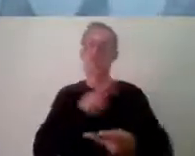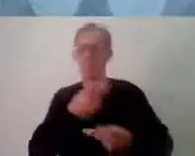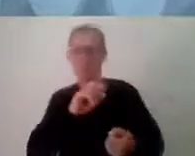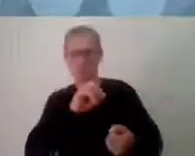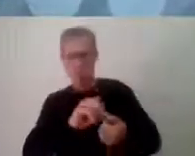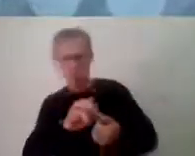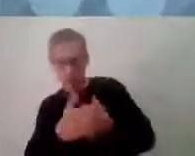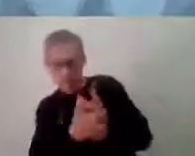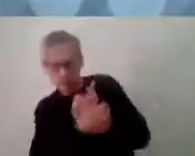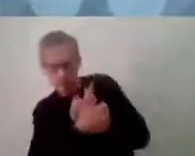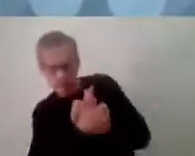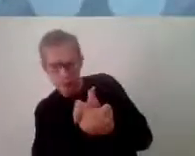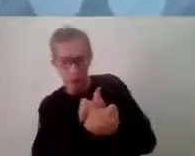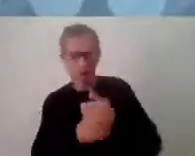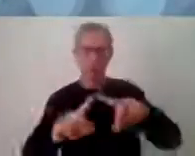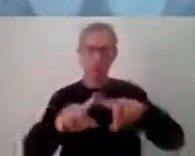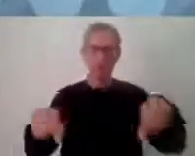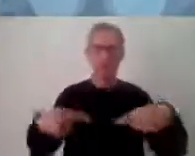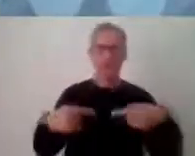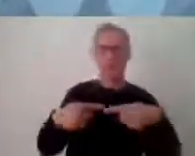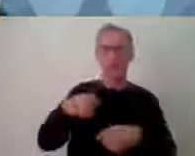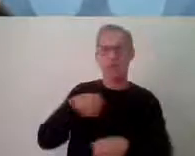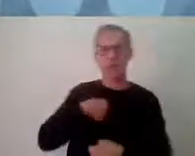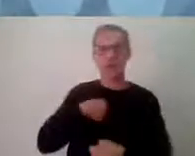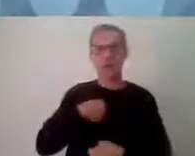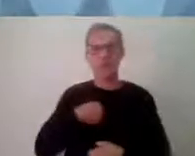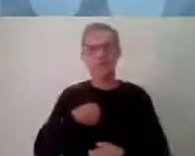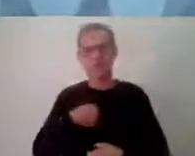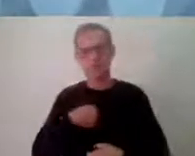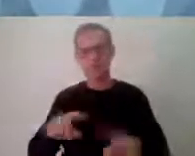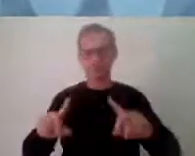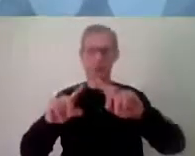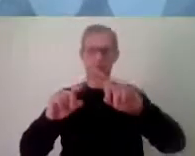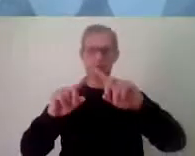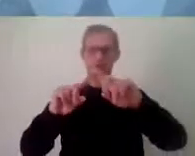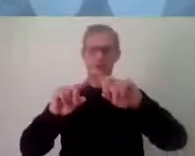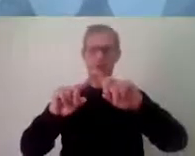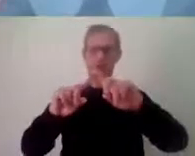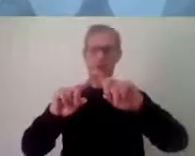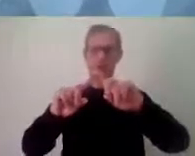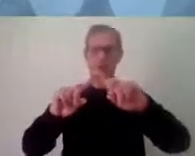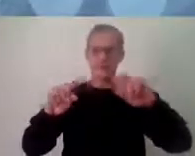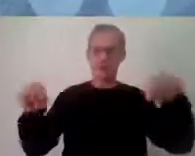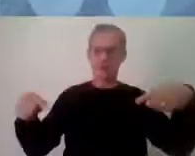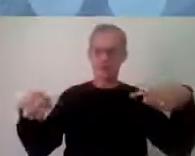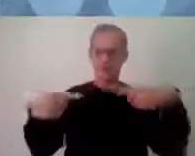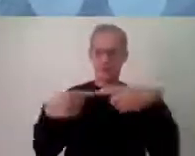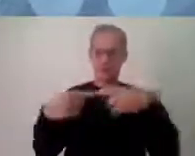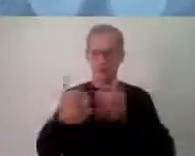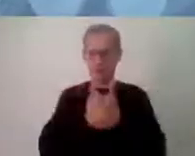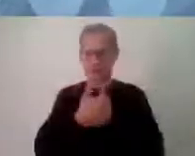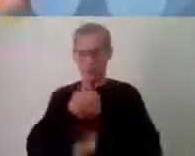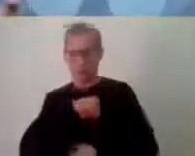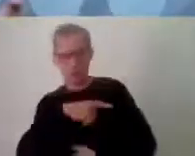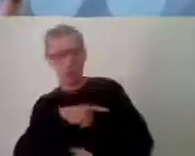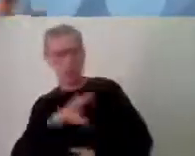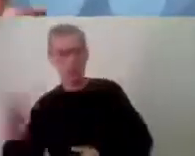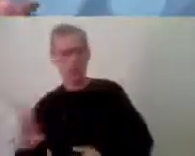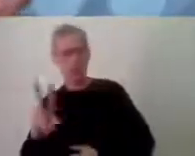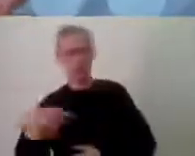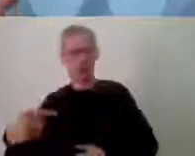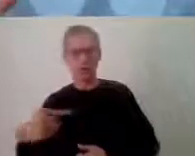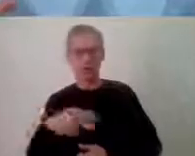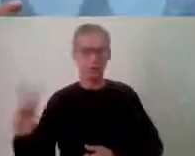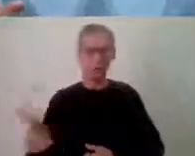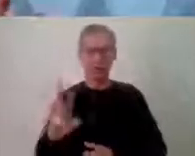essa aproximação, tá, eu vou colocar retângulos ali. É uma aproximação. Eu posso ter um valor inferior